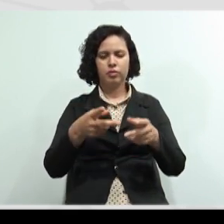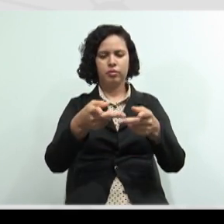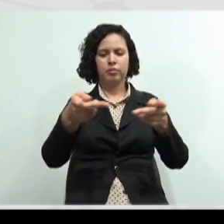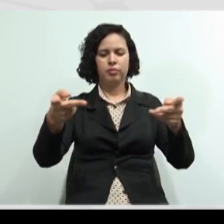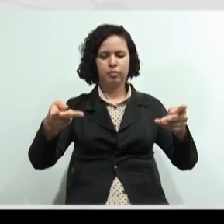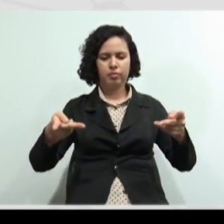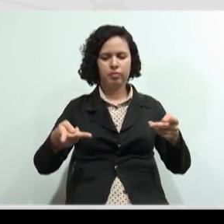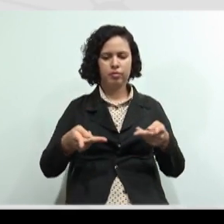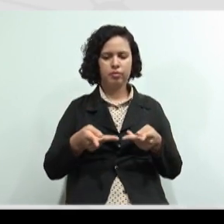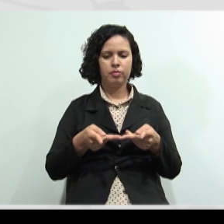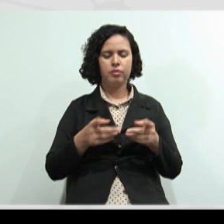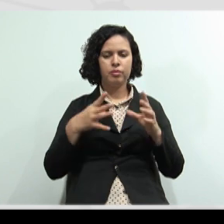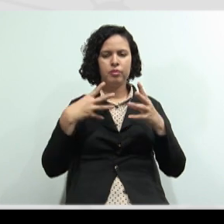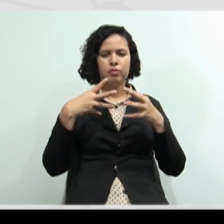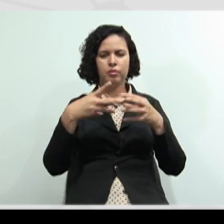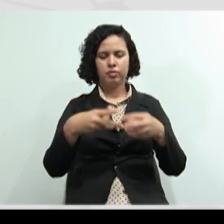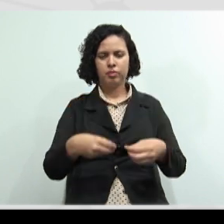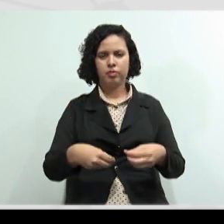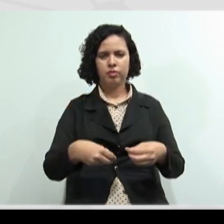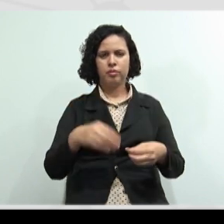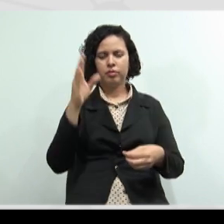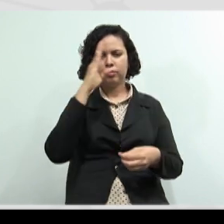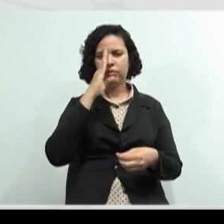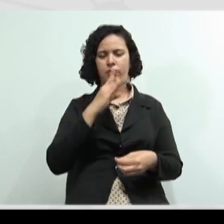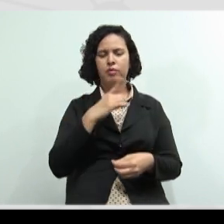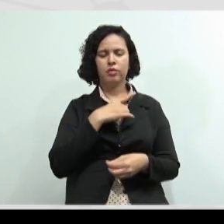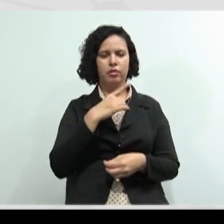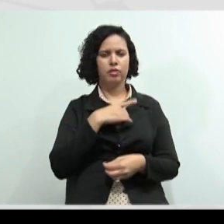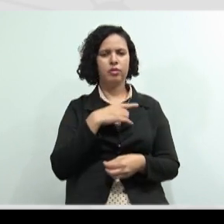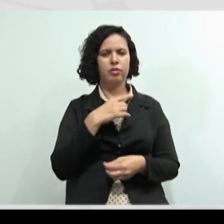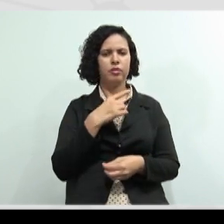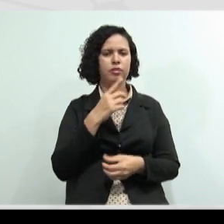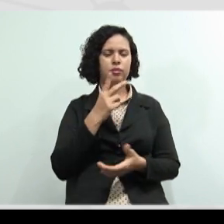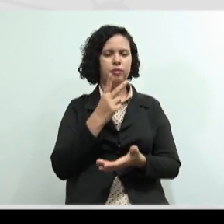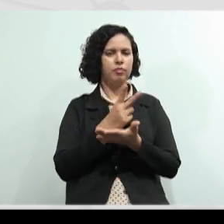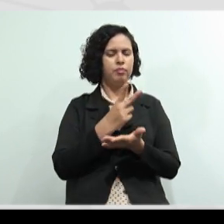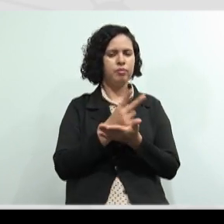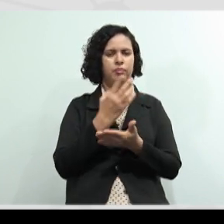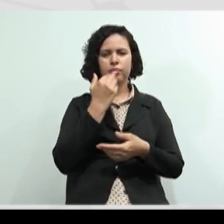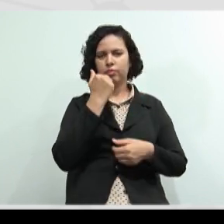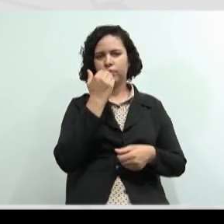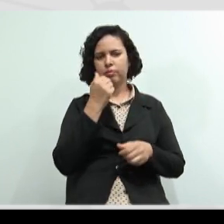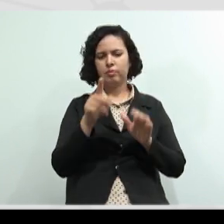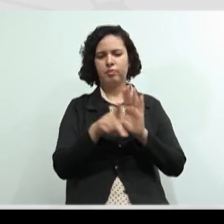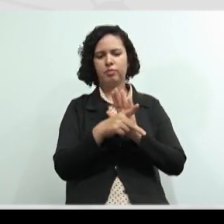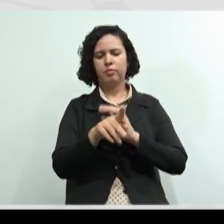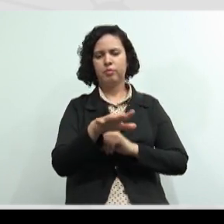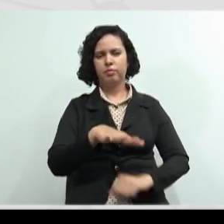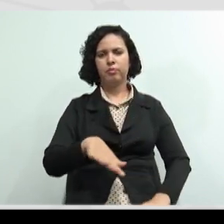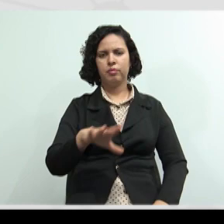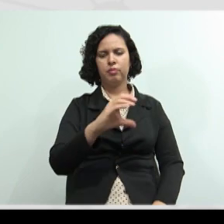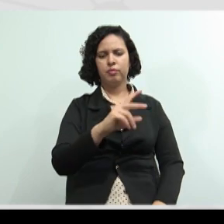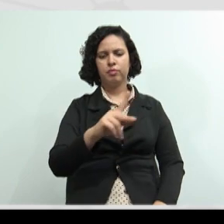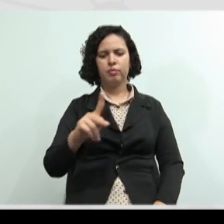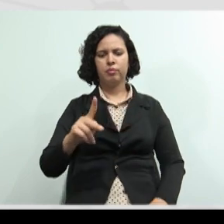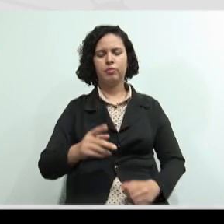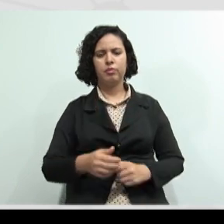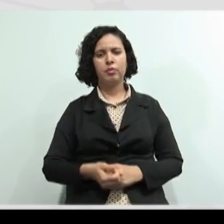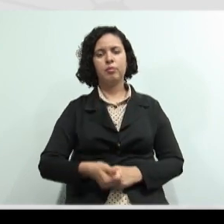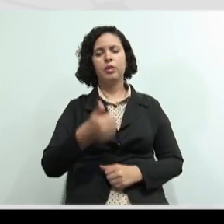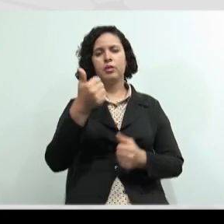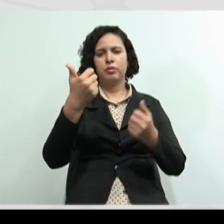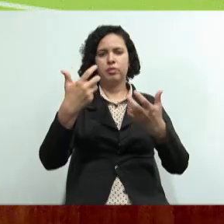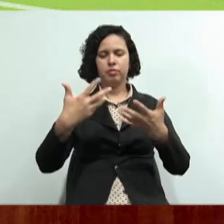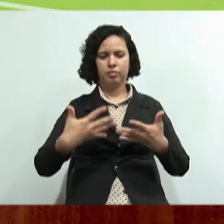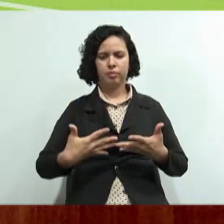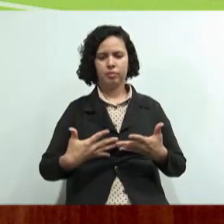brasileiro, exista sempre um alimento produzido por uma cooperativa do ramo agropecuário. Para melhor falar sobre